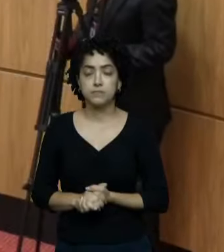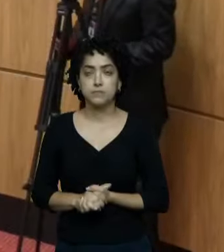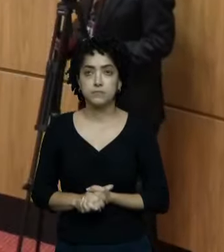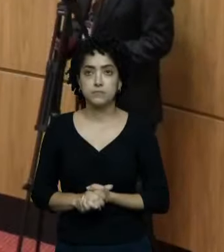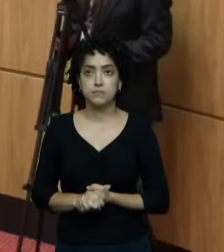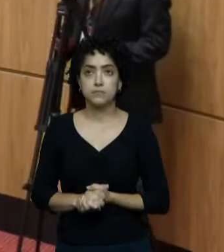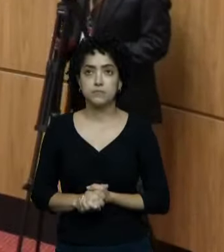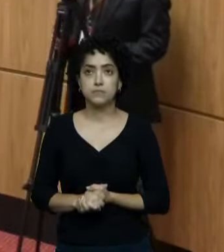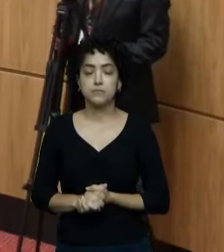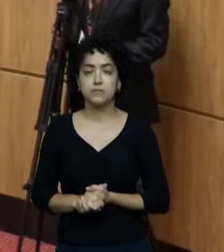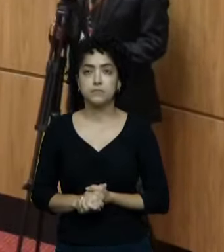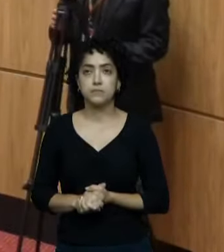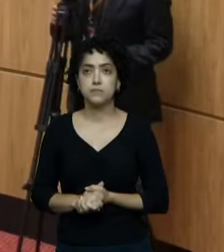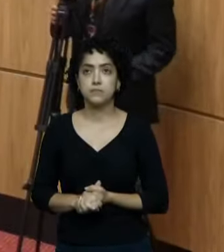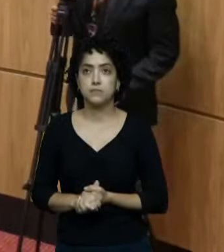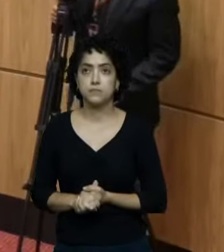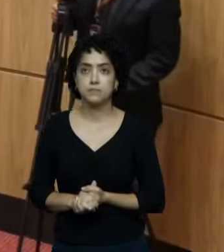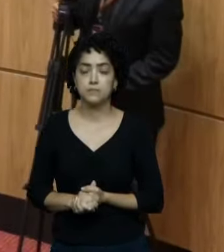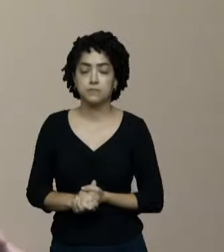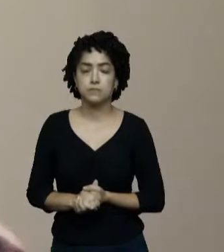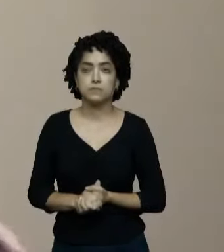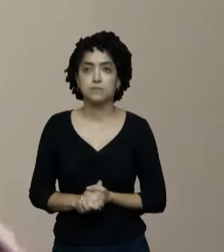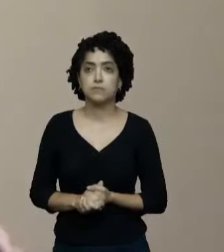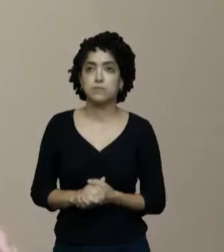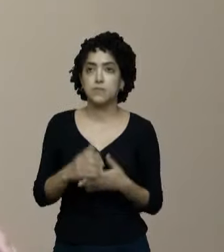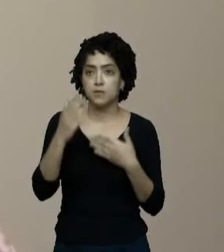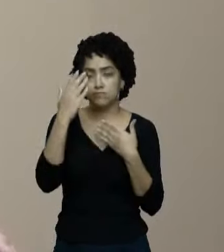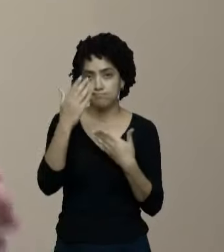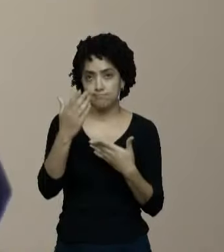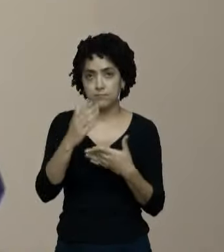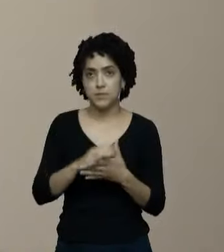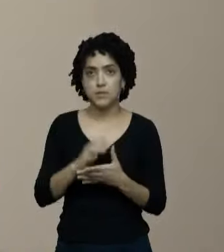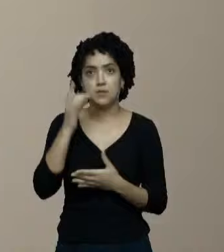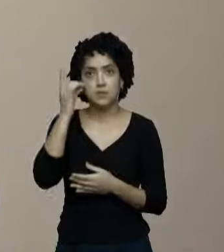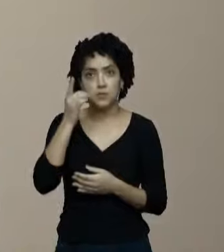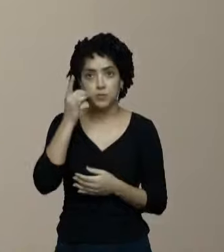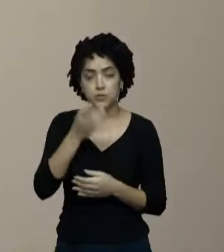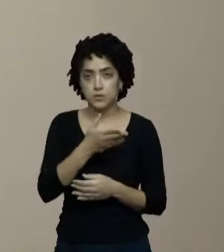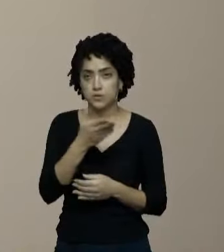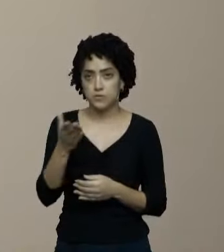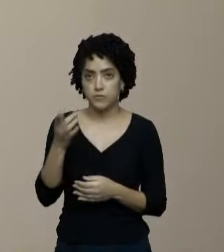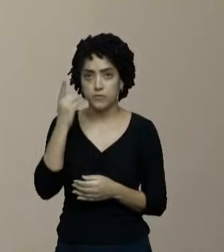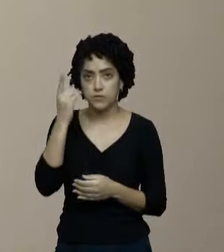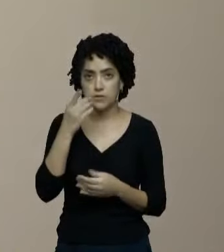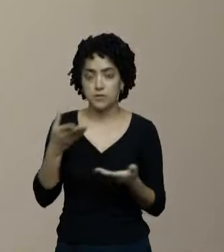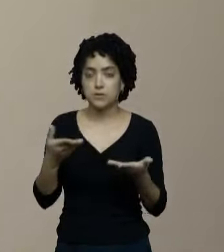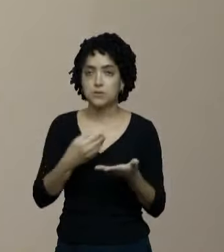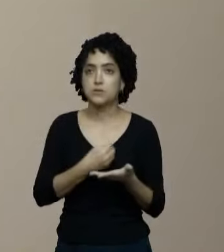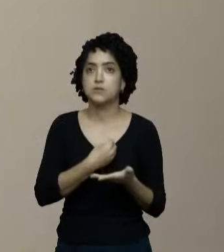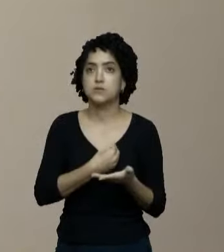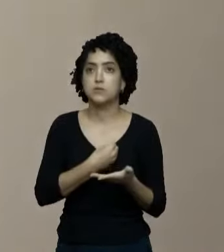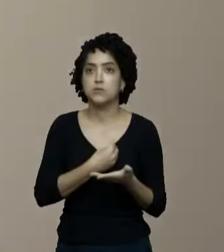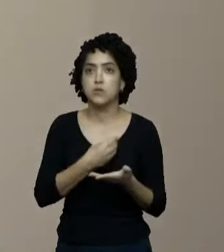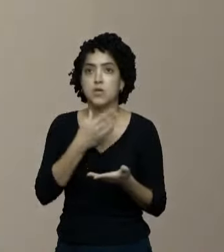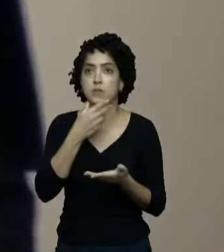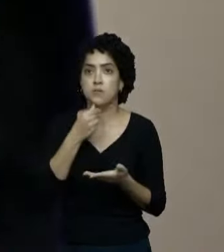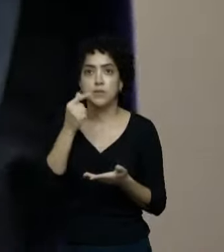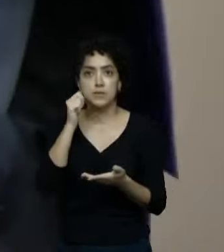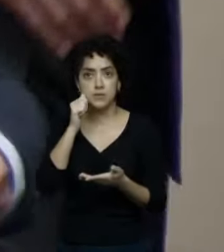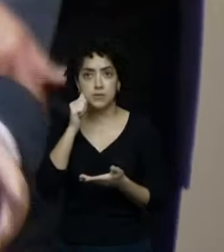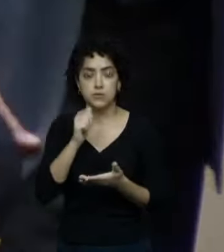Deputado Maurício, nosso vice-presidente, muito agradecido, muito obrigado. Senhores deputados, senhoras